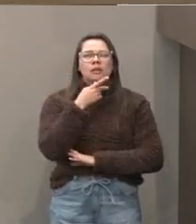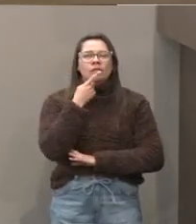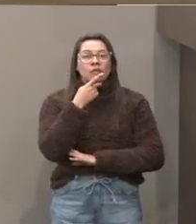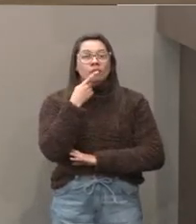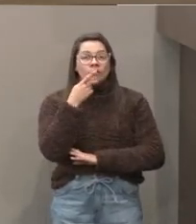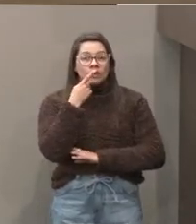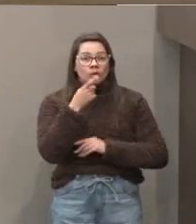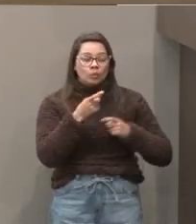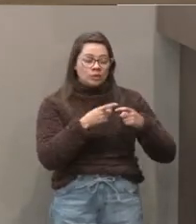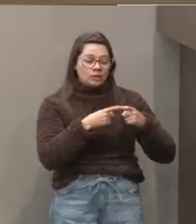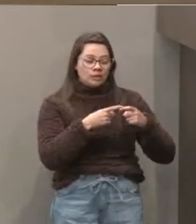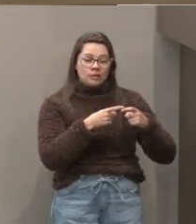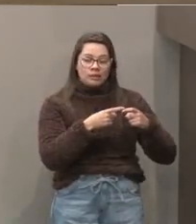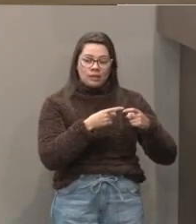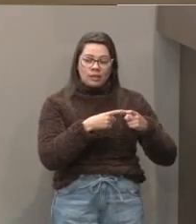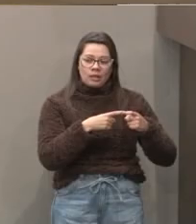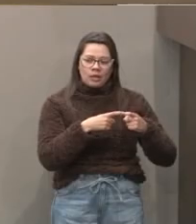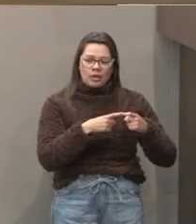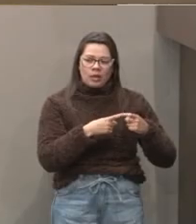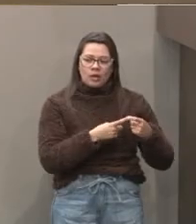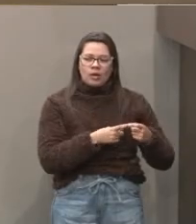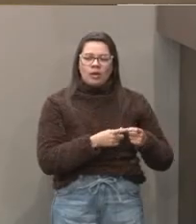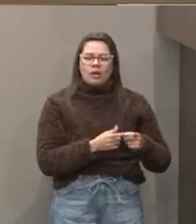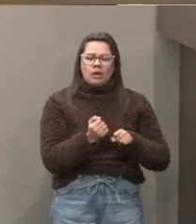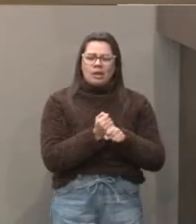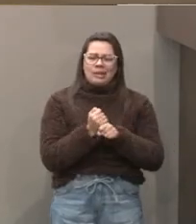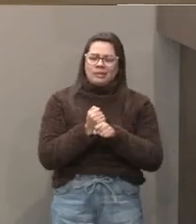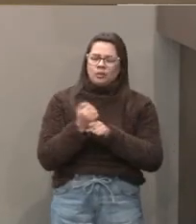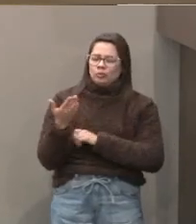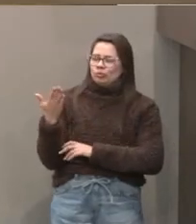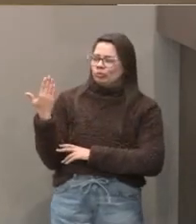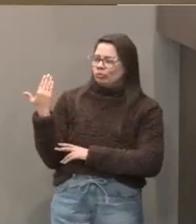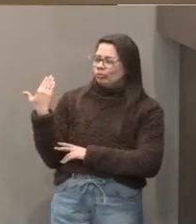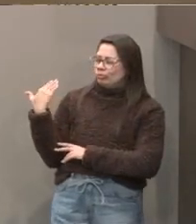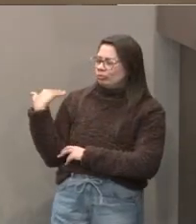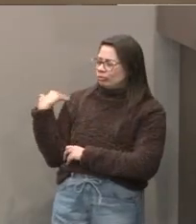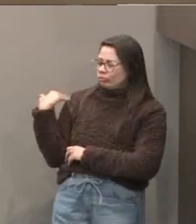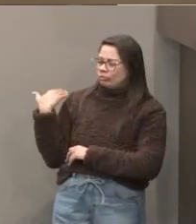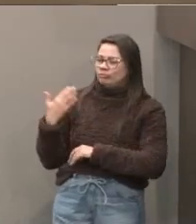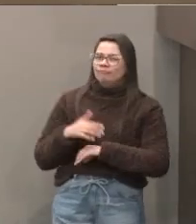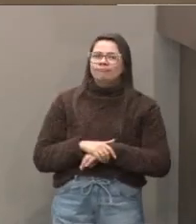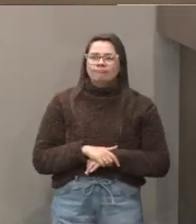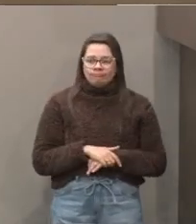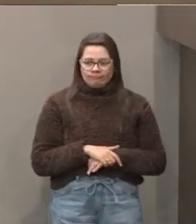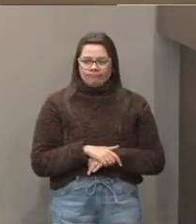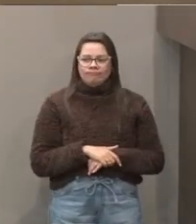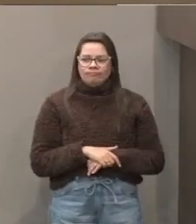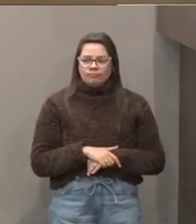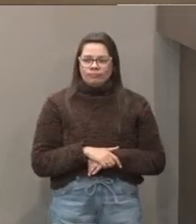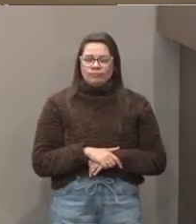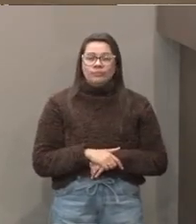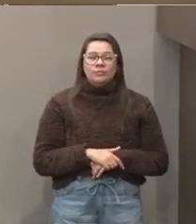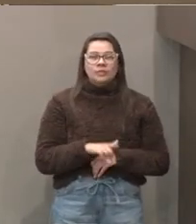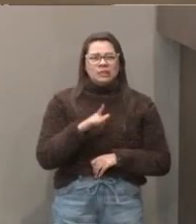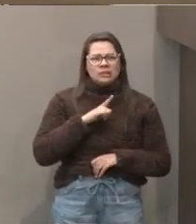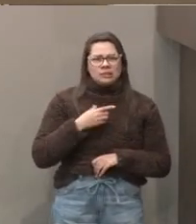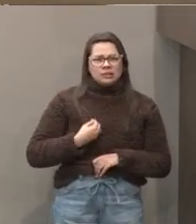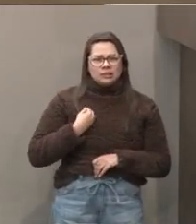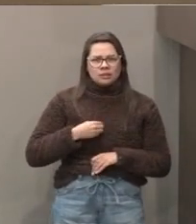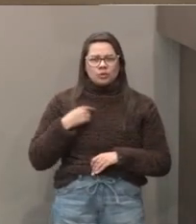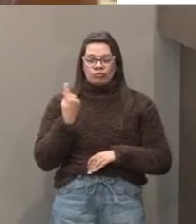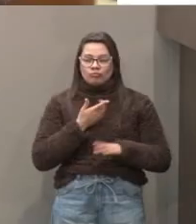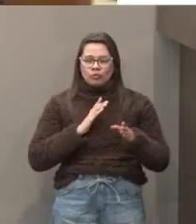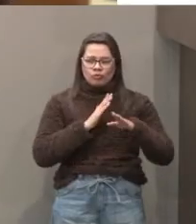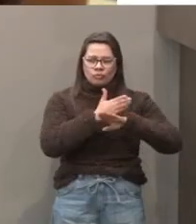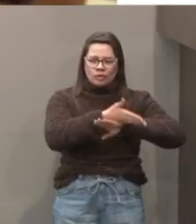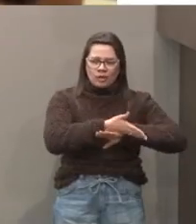na Clínica Maio, muitos anos atrás. A clínica é um médico diferenciado, que a gente entra aqui,